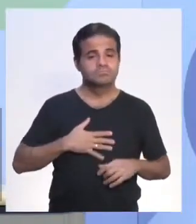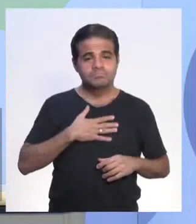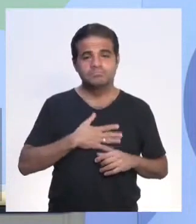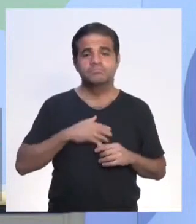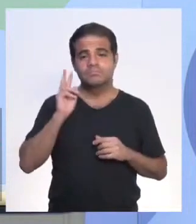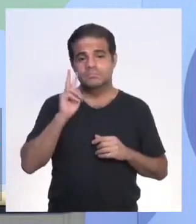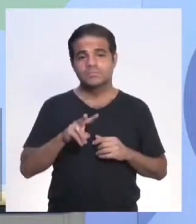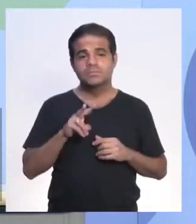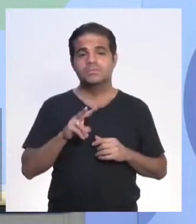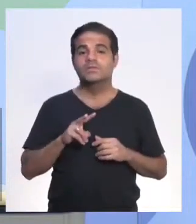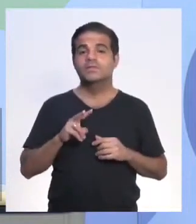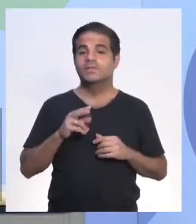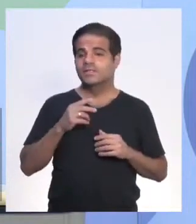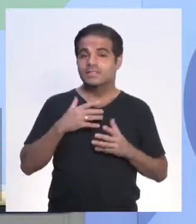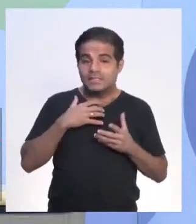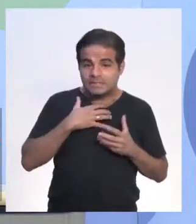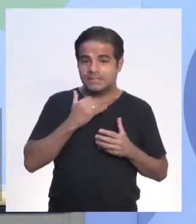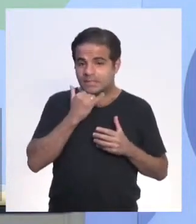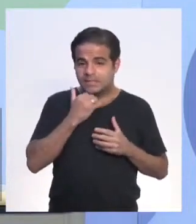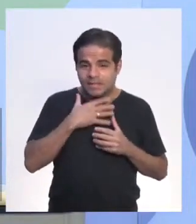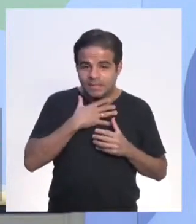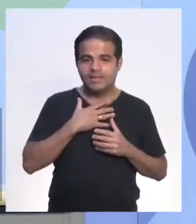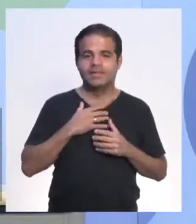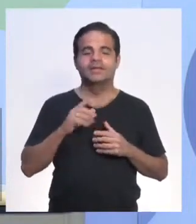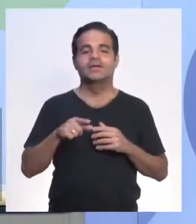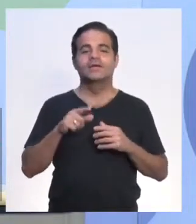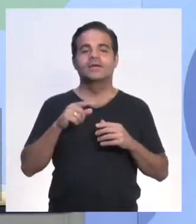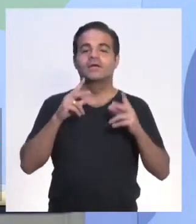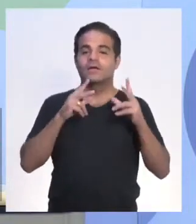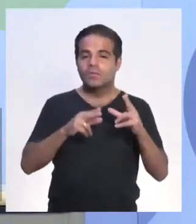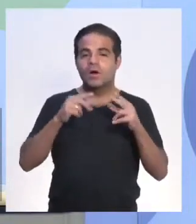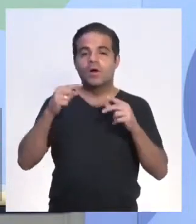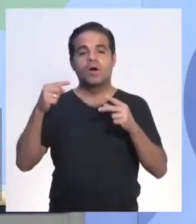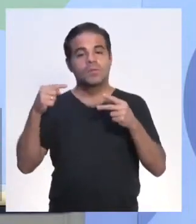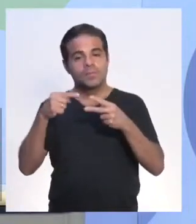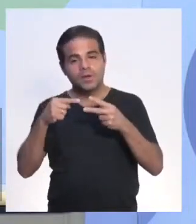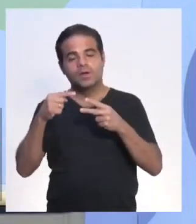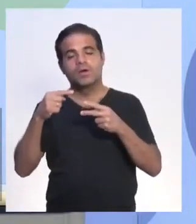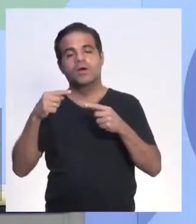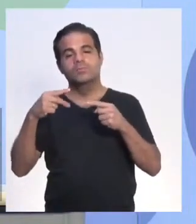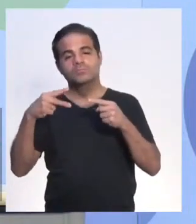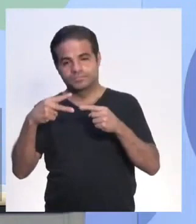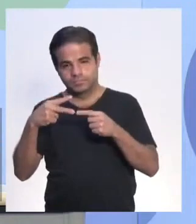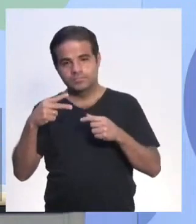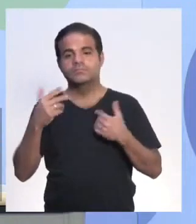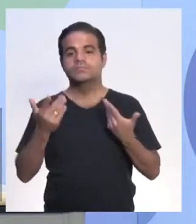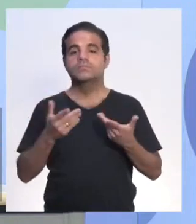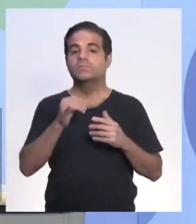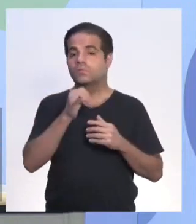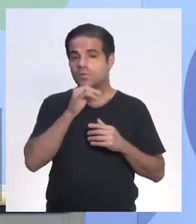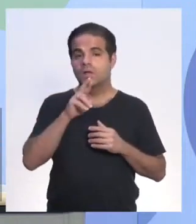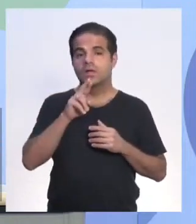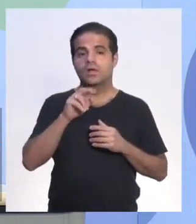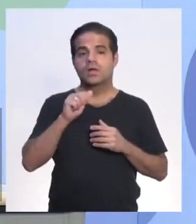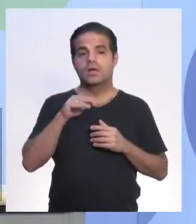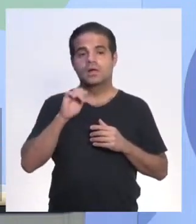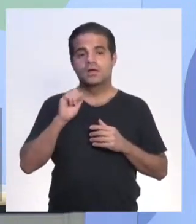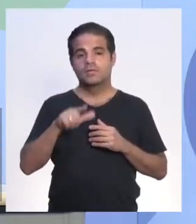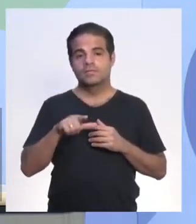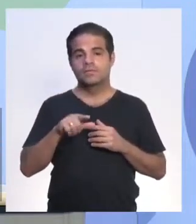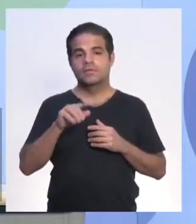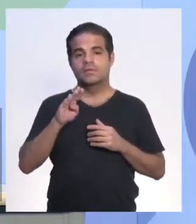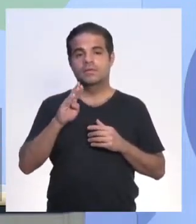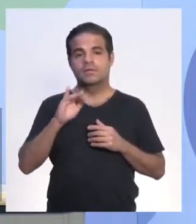colocaram... Engasguei, desculpa. Igual, maior e menor. Quem colocou isso, por exemplo, foi o Rafael,